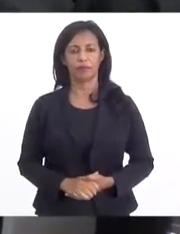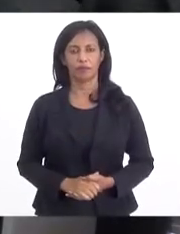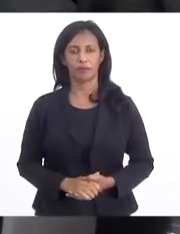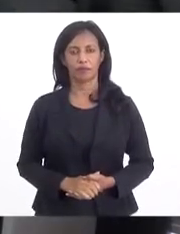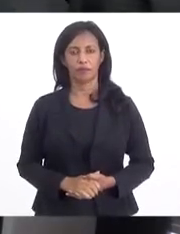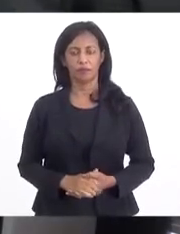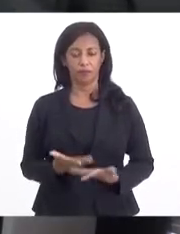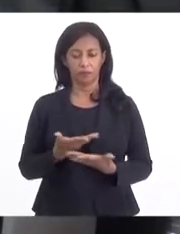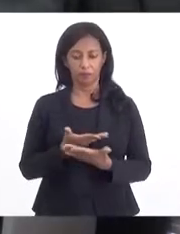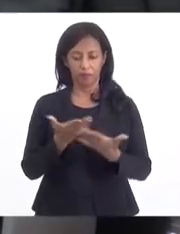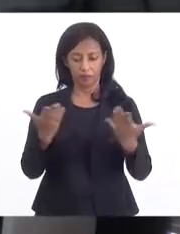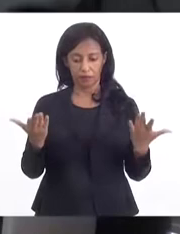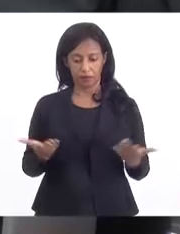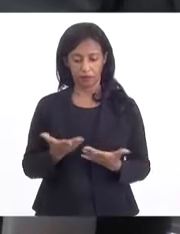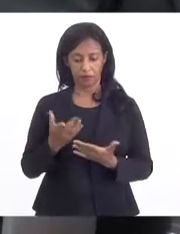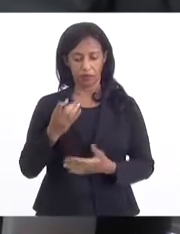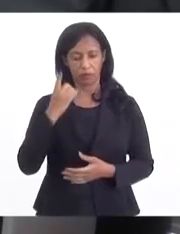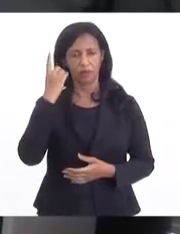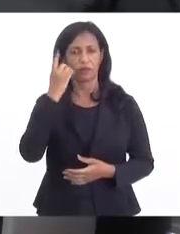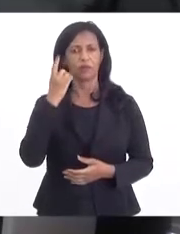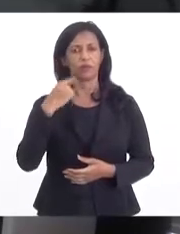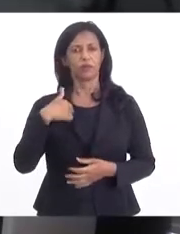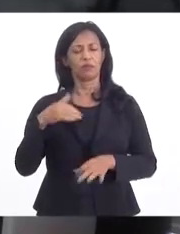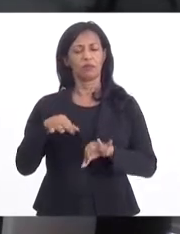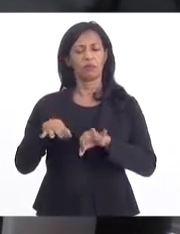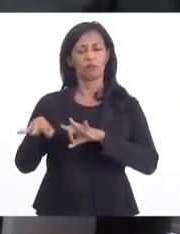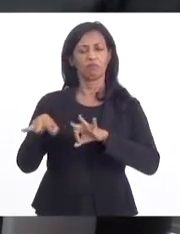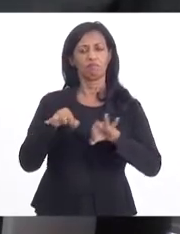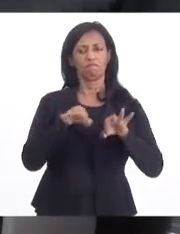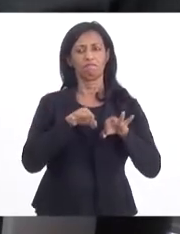Senhores deputados, eu preparei aqui